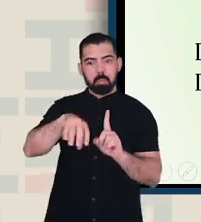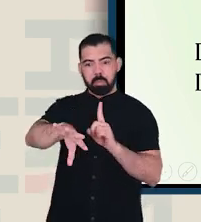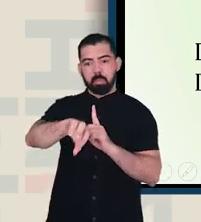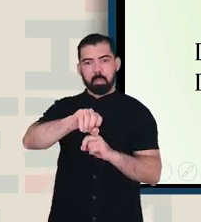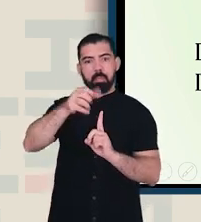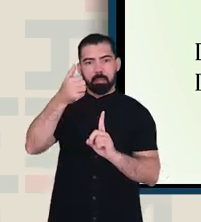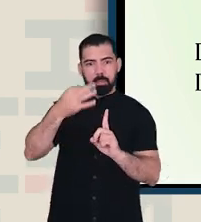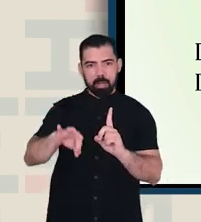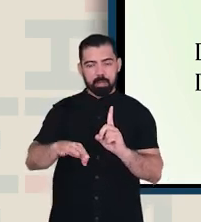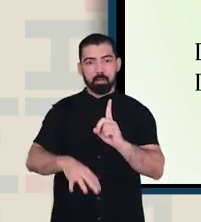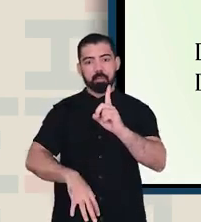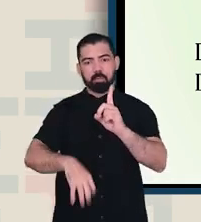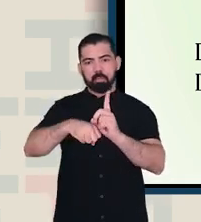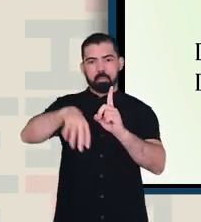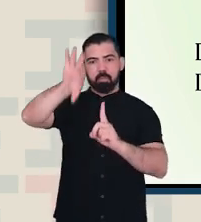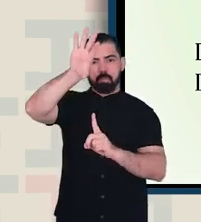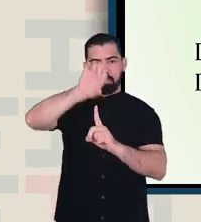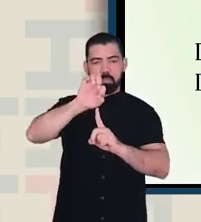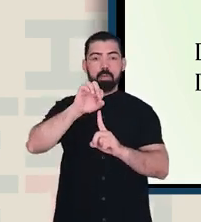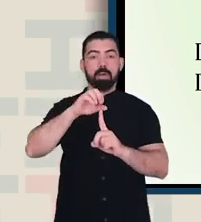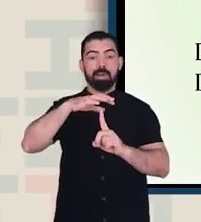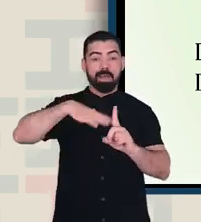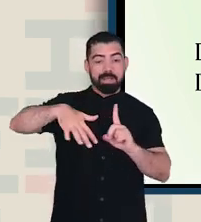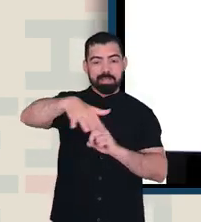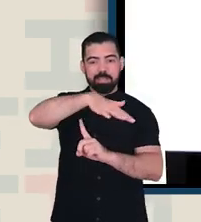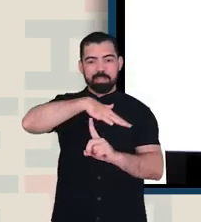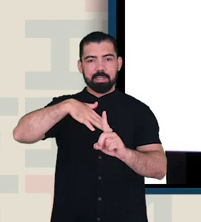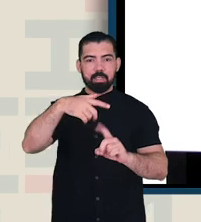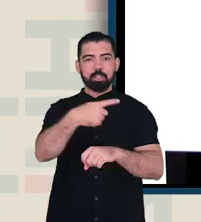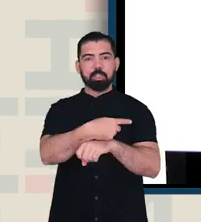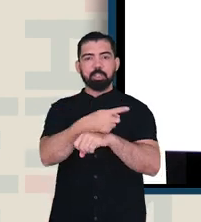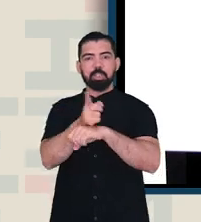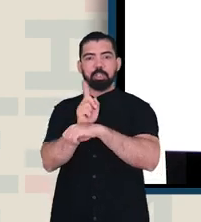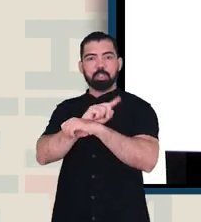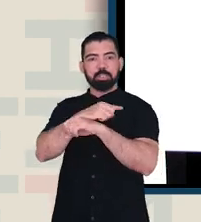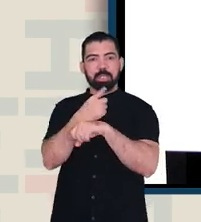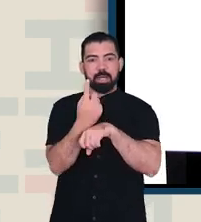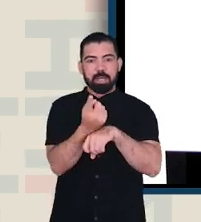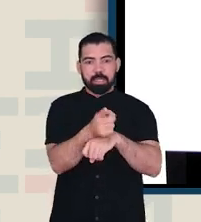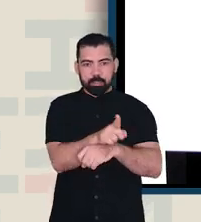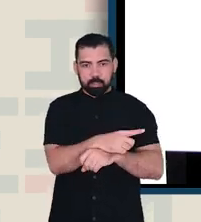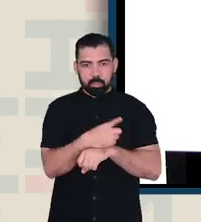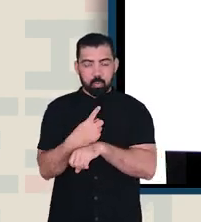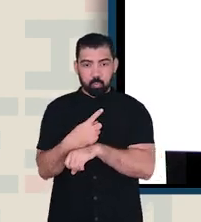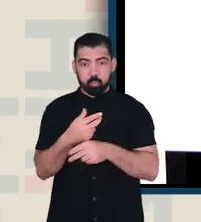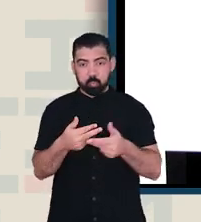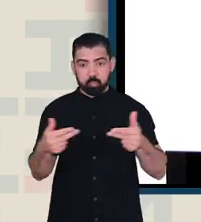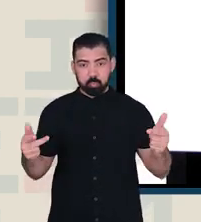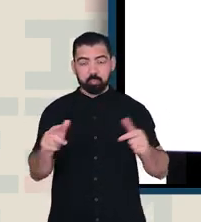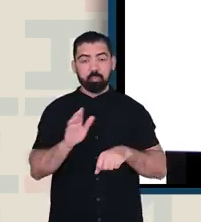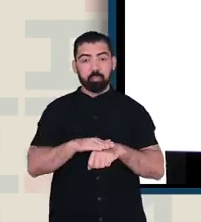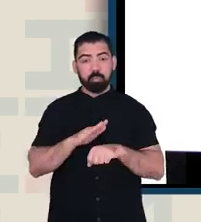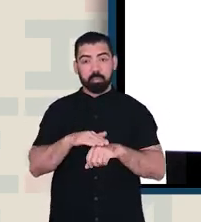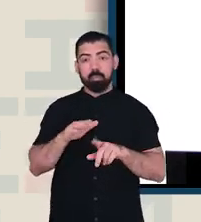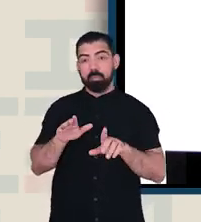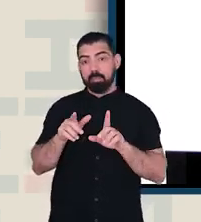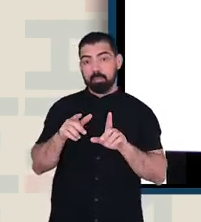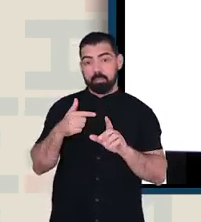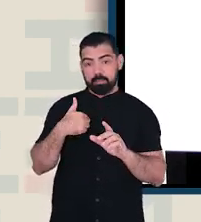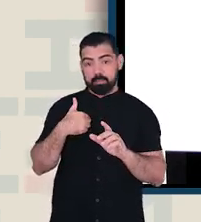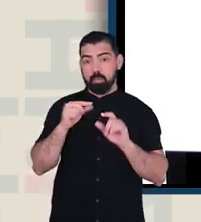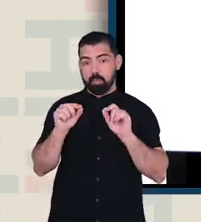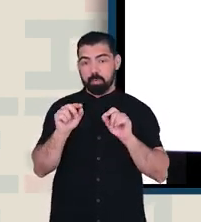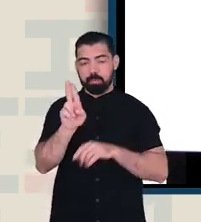Quando a gente, estou pensando um pouco quando a gente for gravar, entender um pouco isso, para saber como